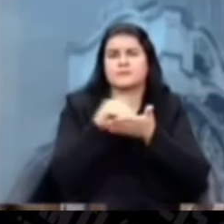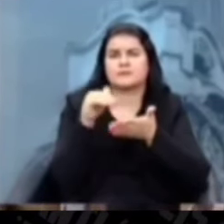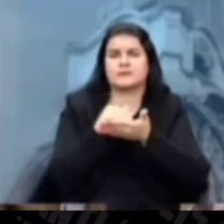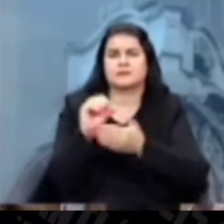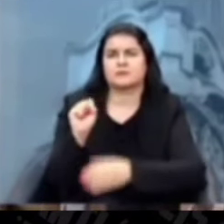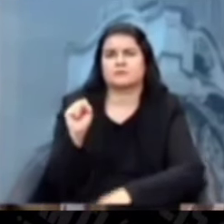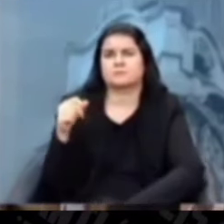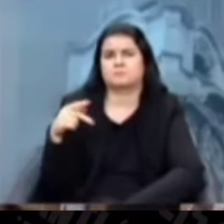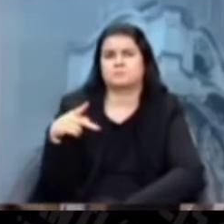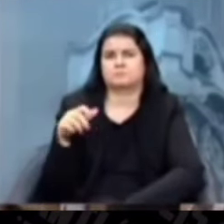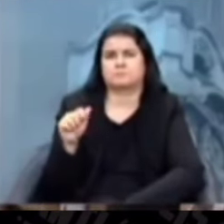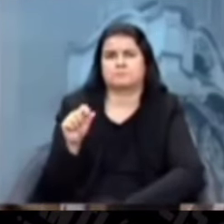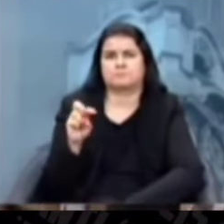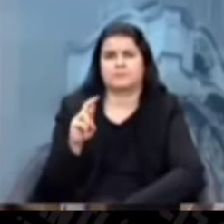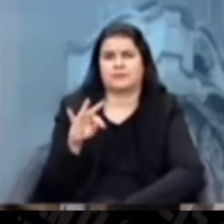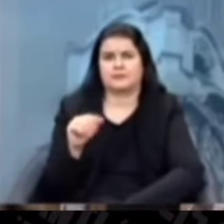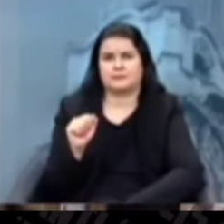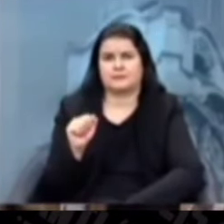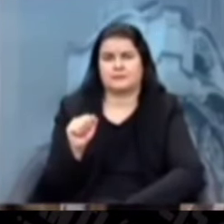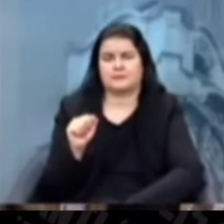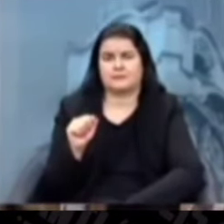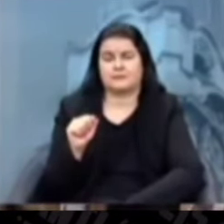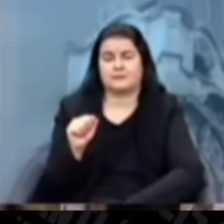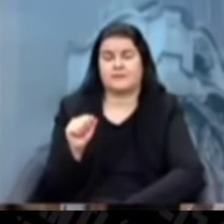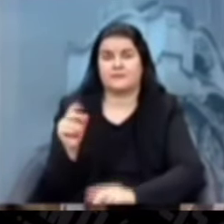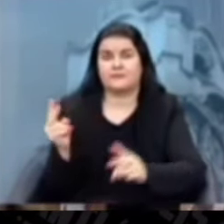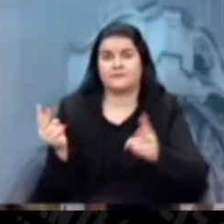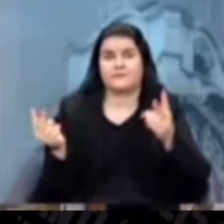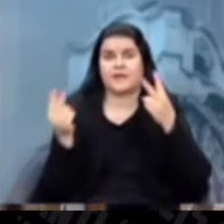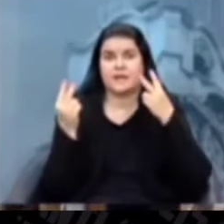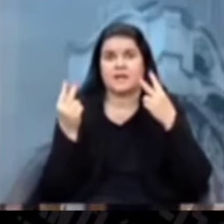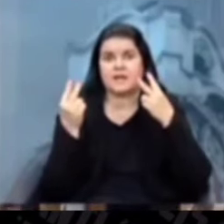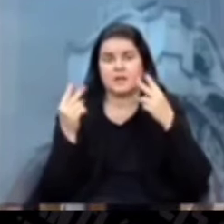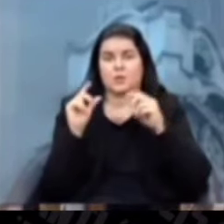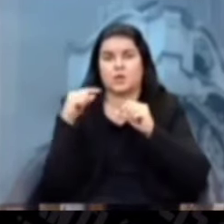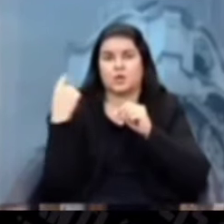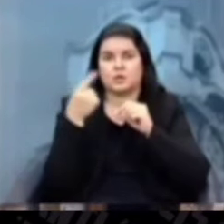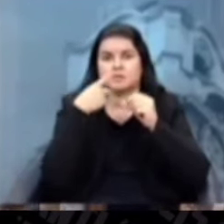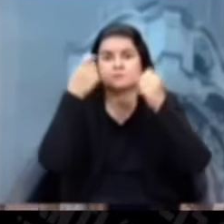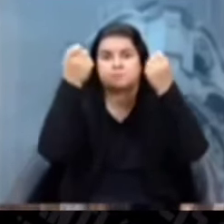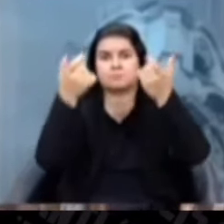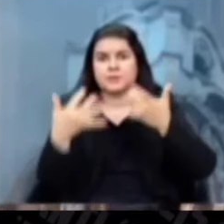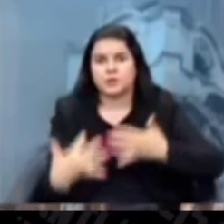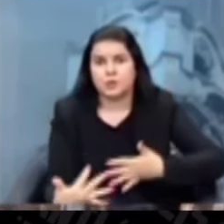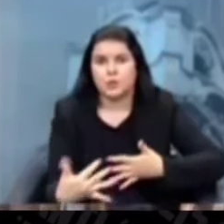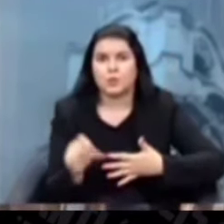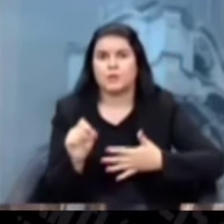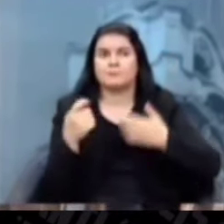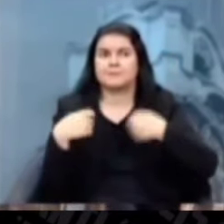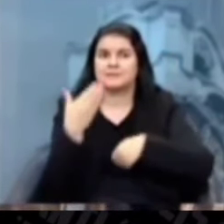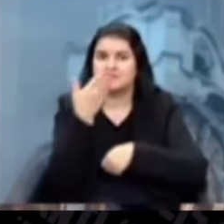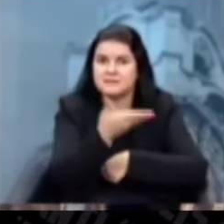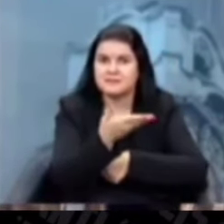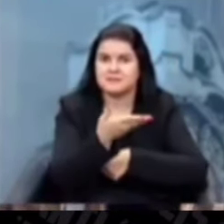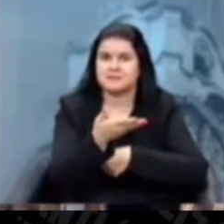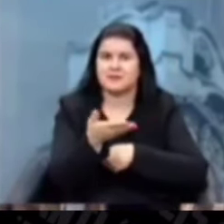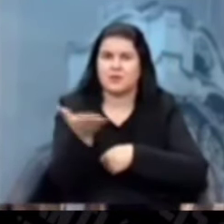Esparta ouça as demandas que foram levadas a ele no dia de